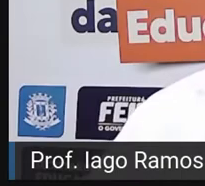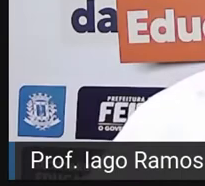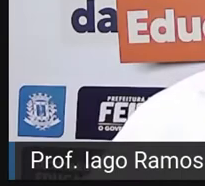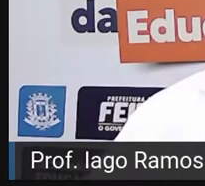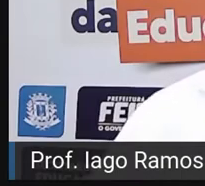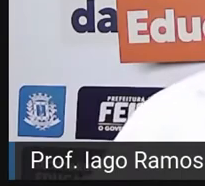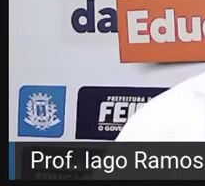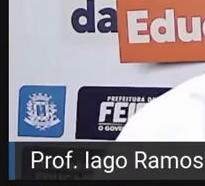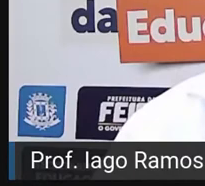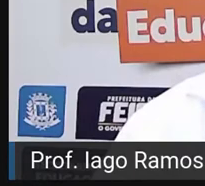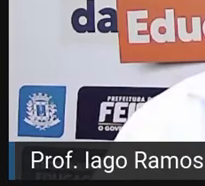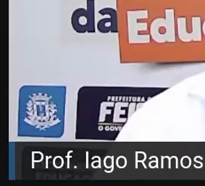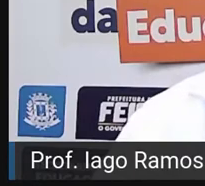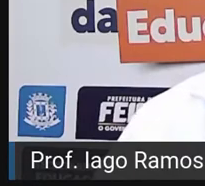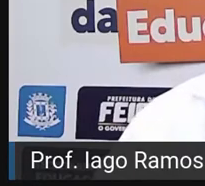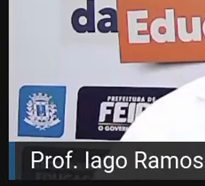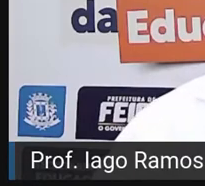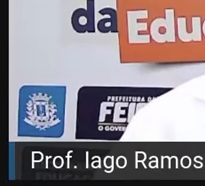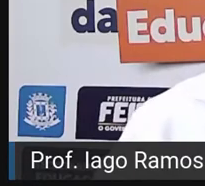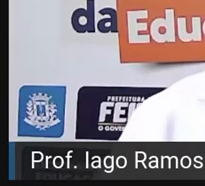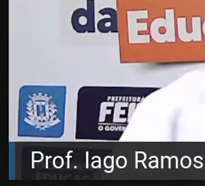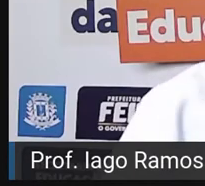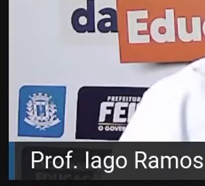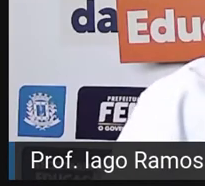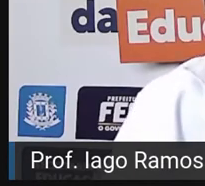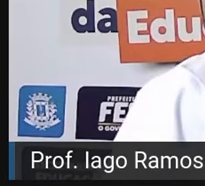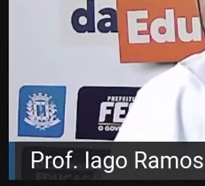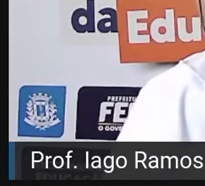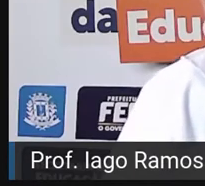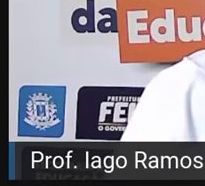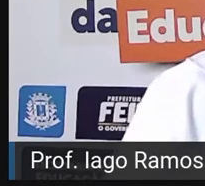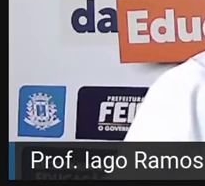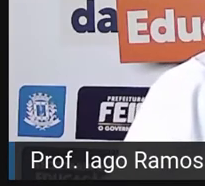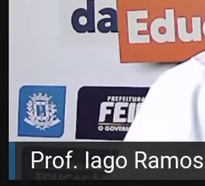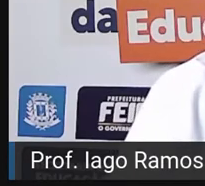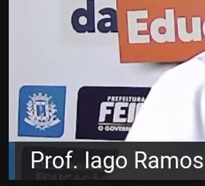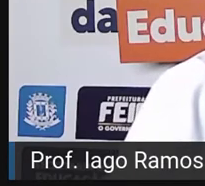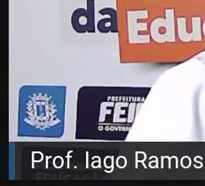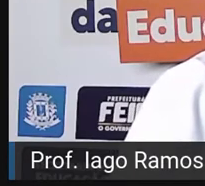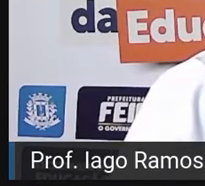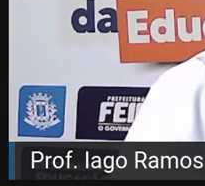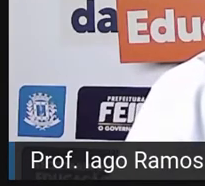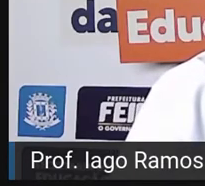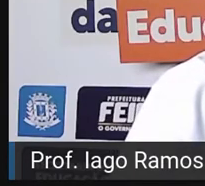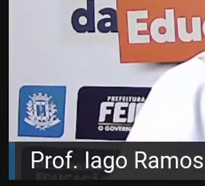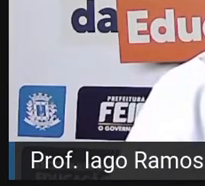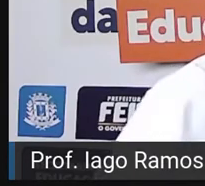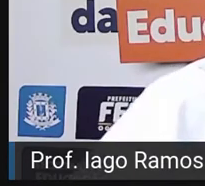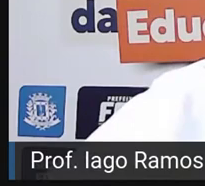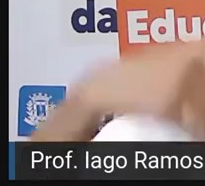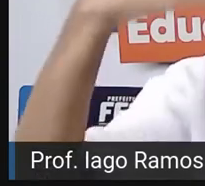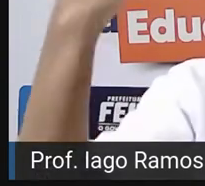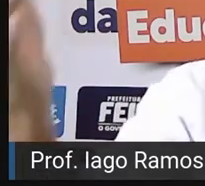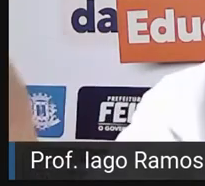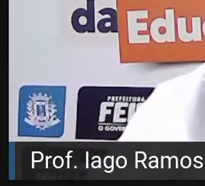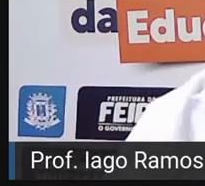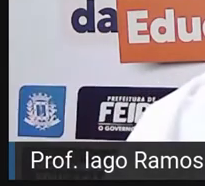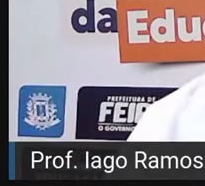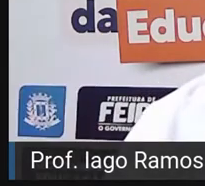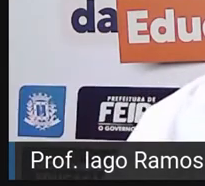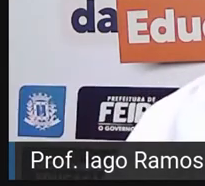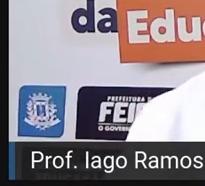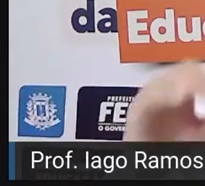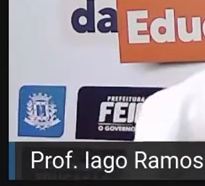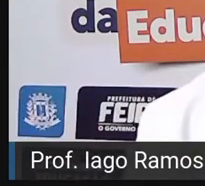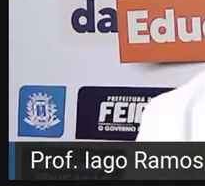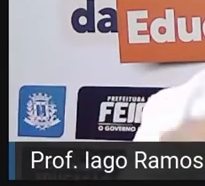Já chegamos e Olha nós aqui mais uma vez é isso aí nós aqui desse lado você aí